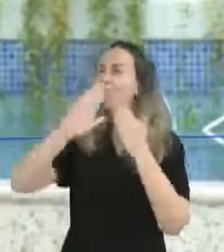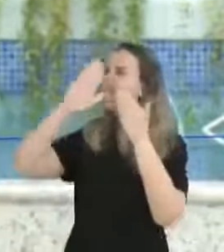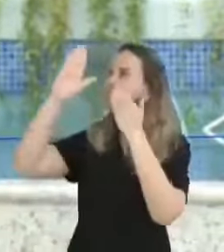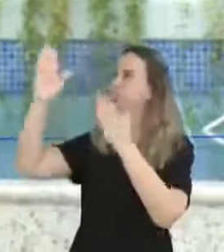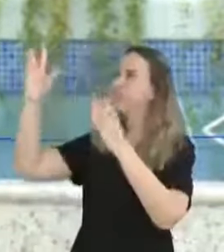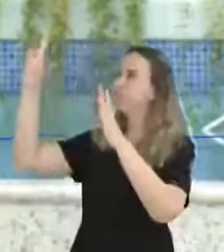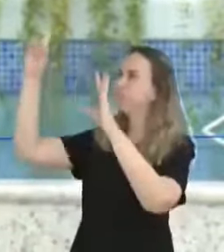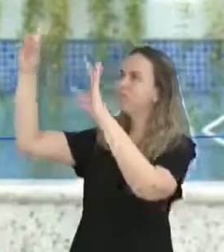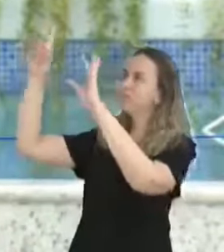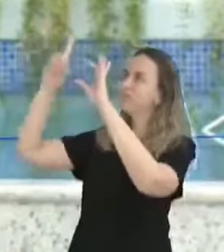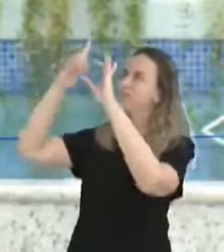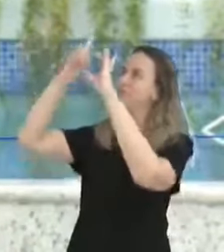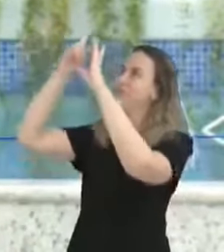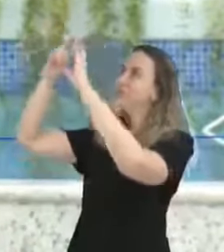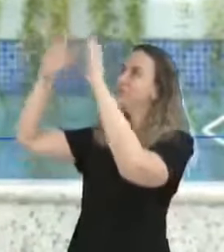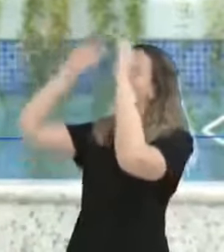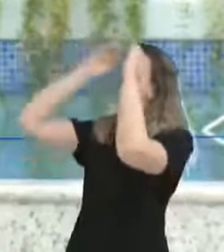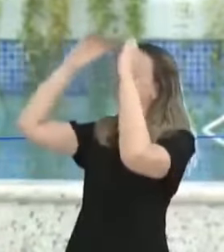céu.